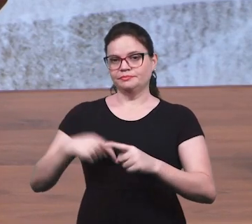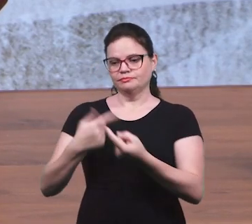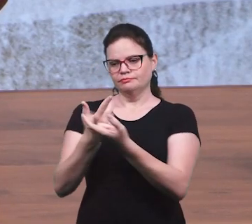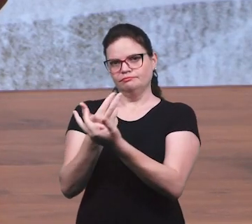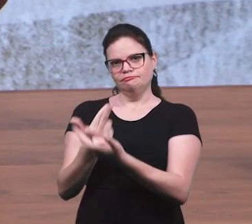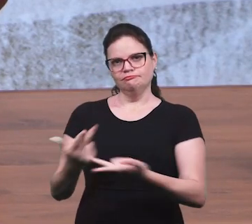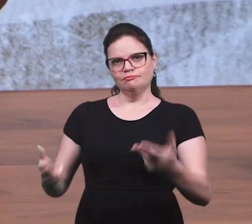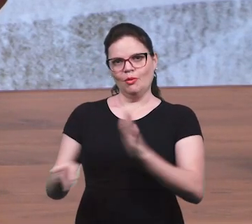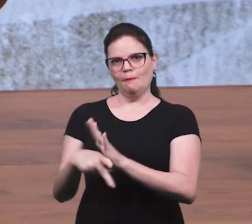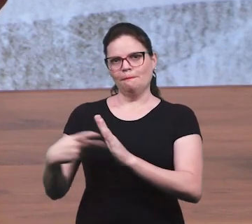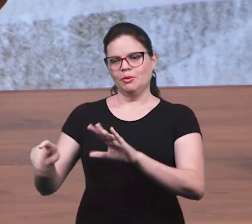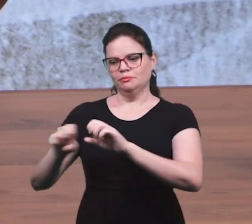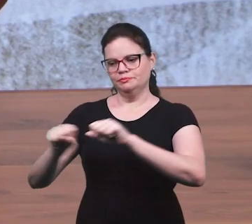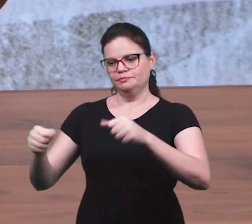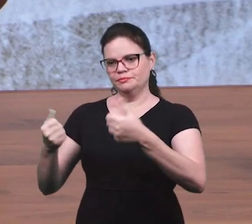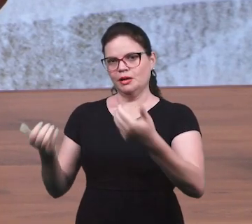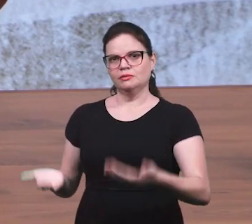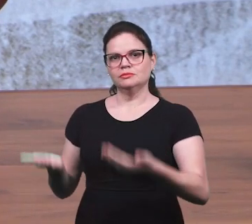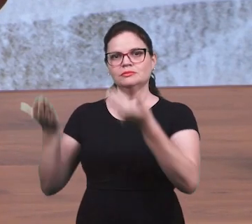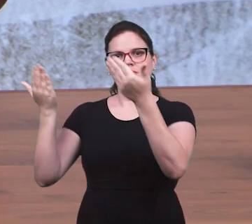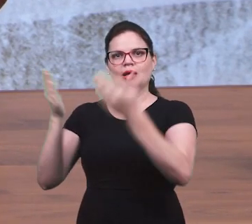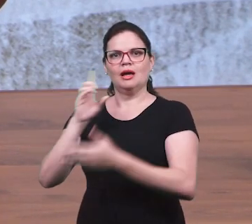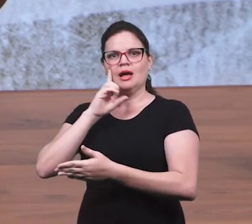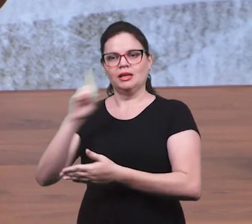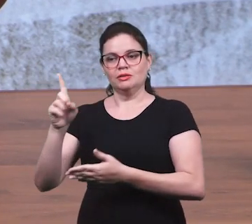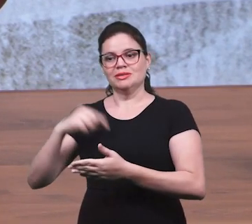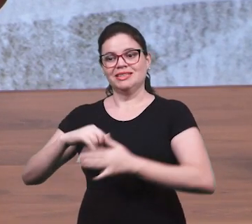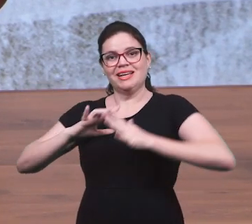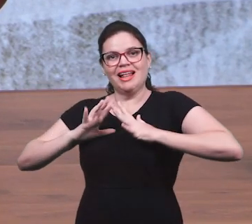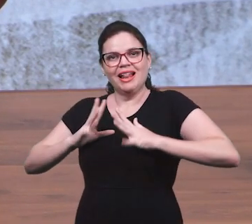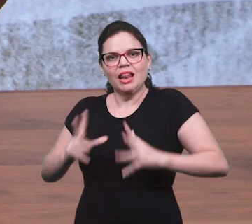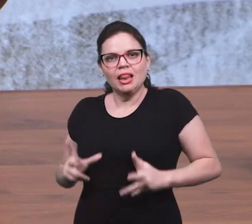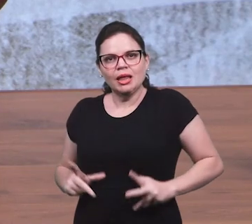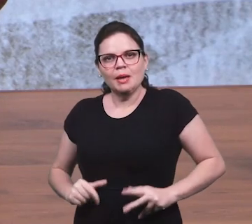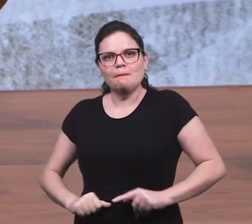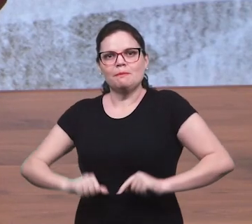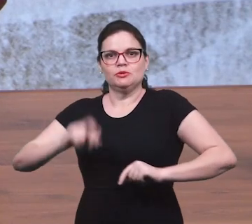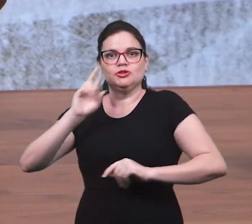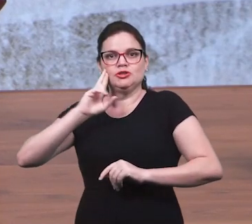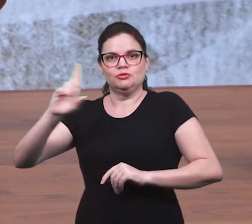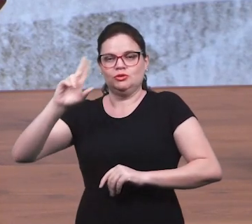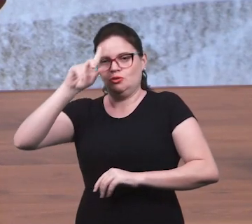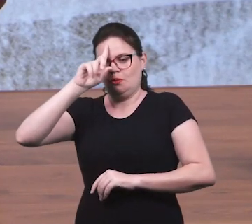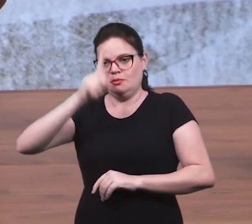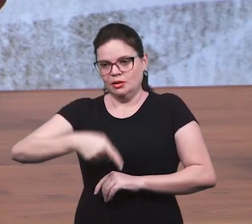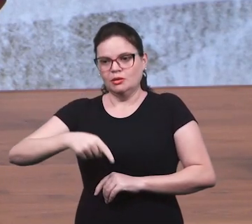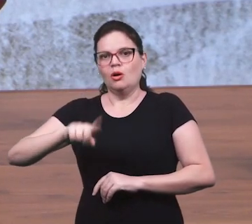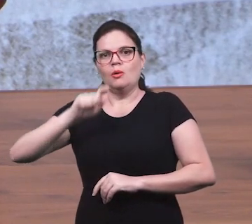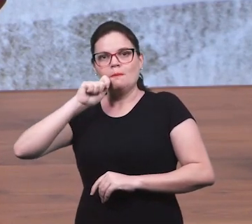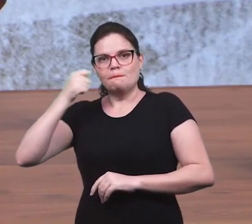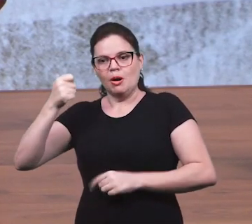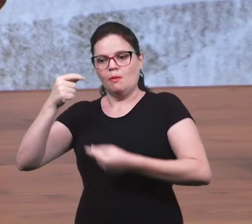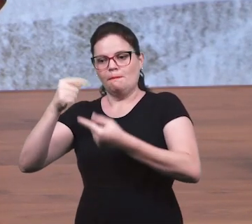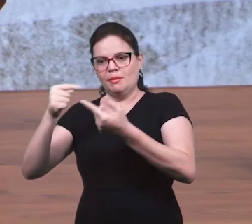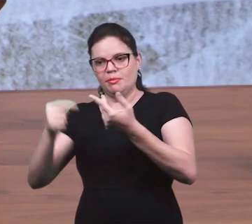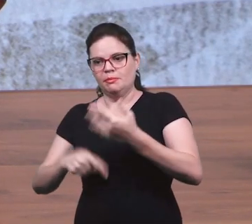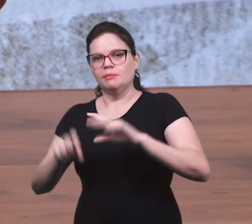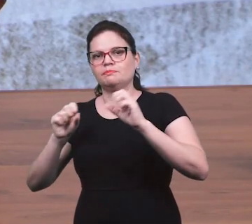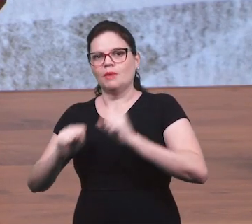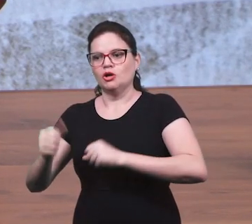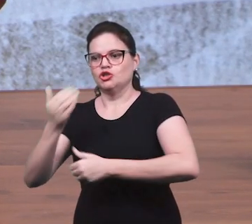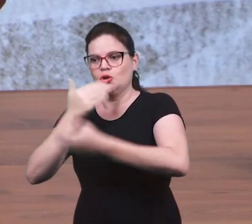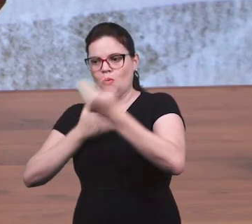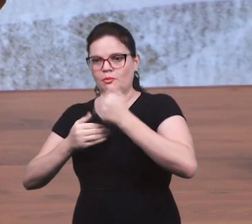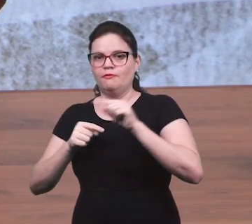das santidades de santidades e das coisas santas, poderá comer. Porém, até